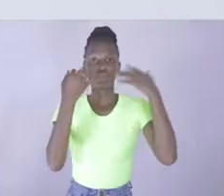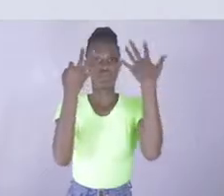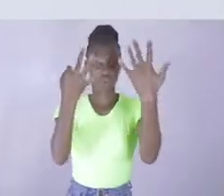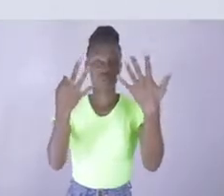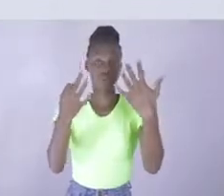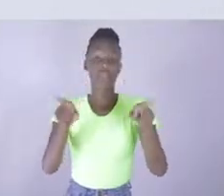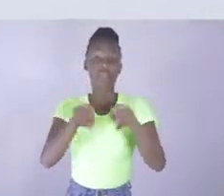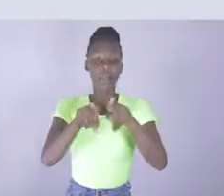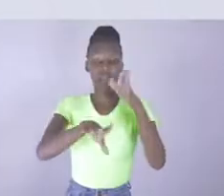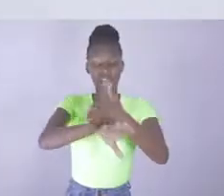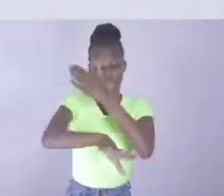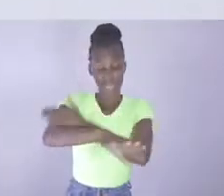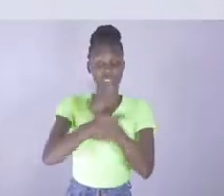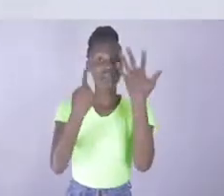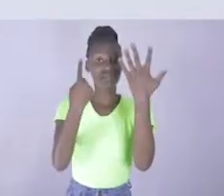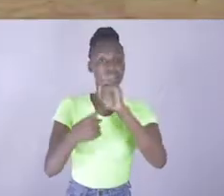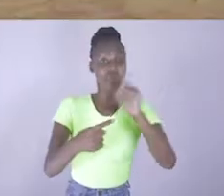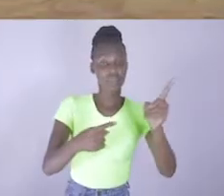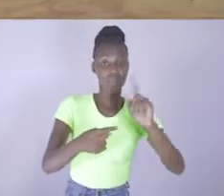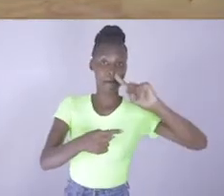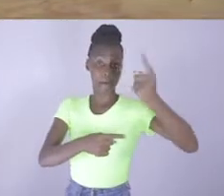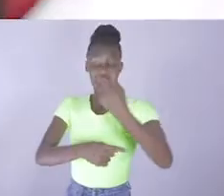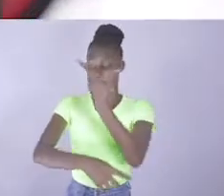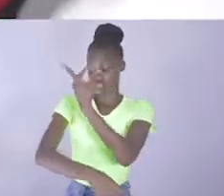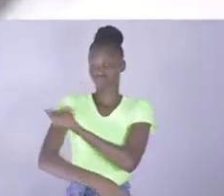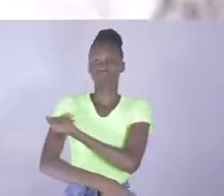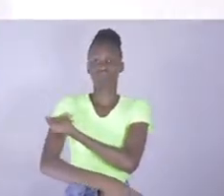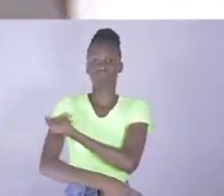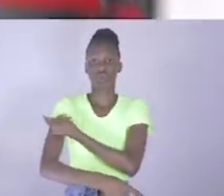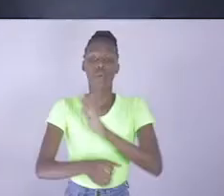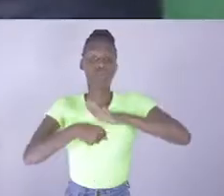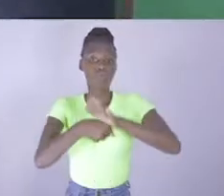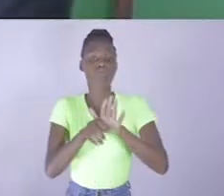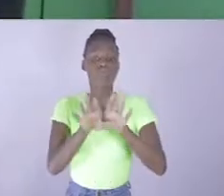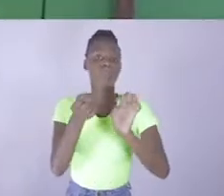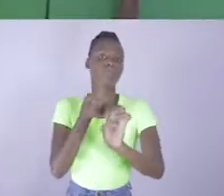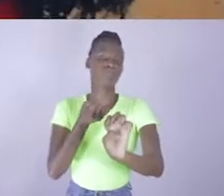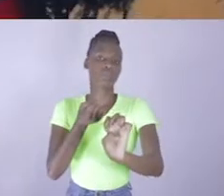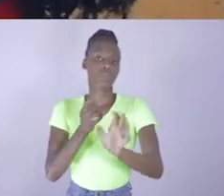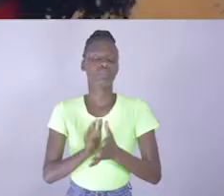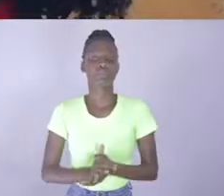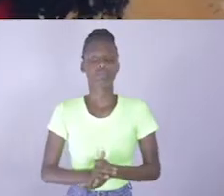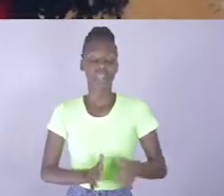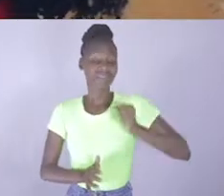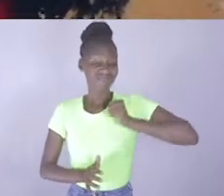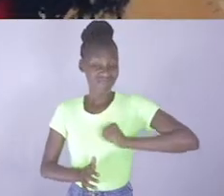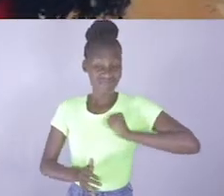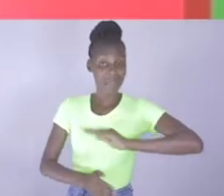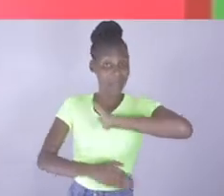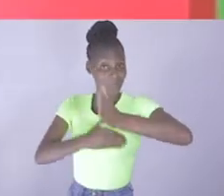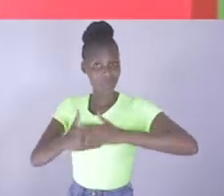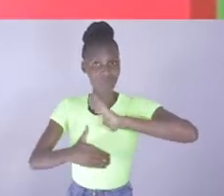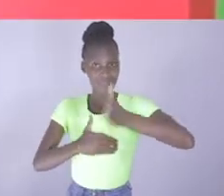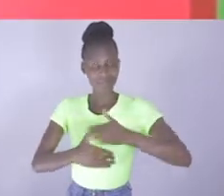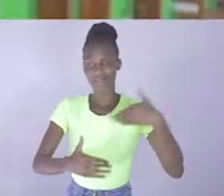maiores de 18 anos que tenham completado 6 meses após a toma da última vacina contra a Covid-19. Um